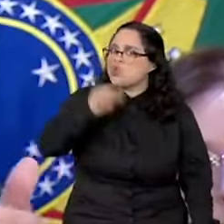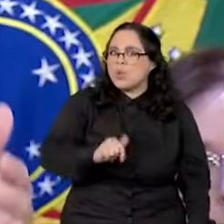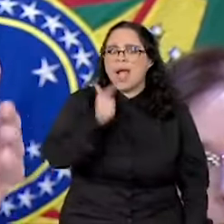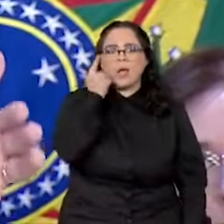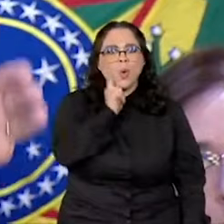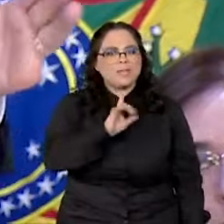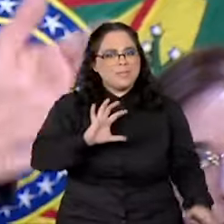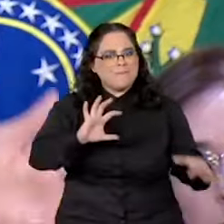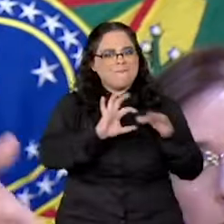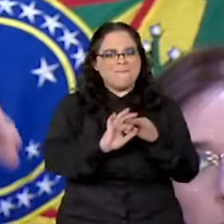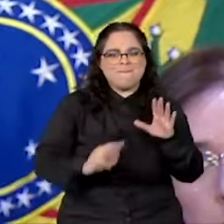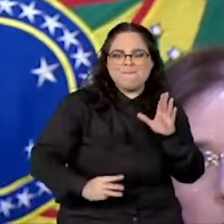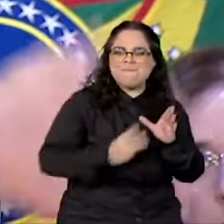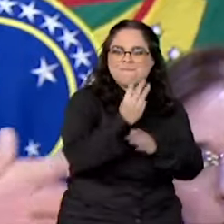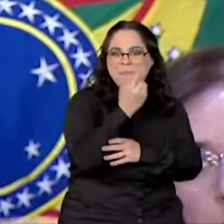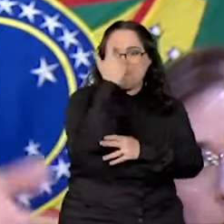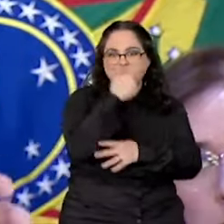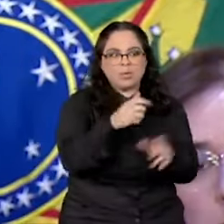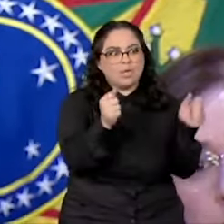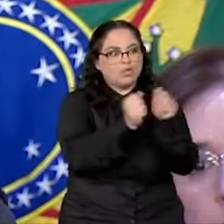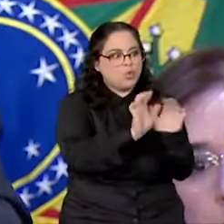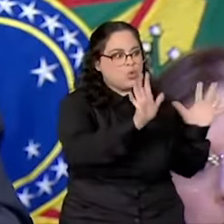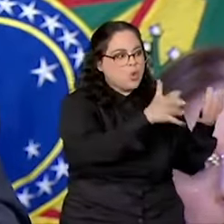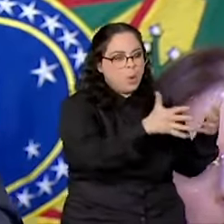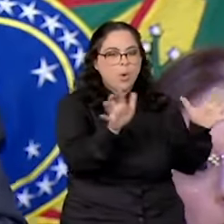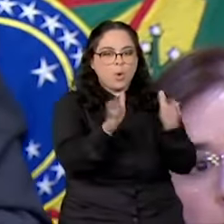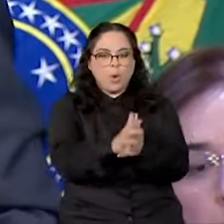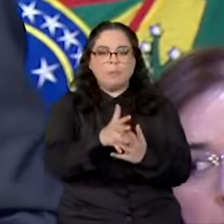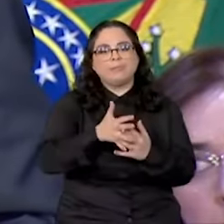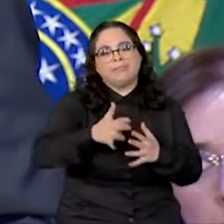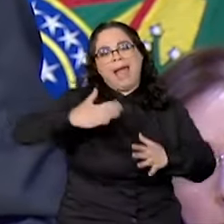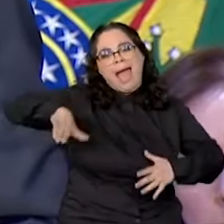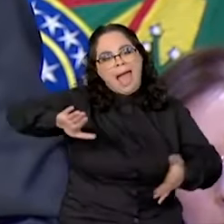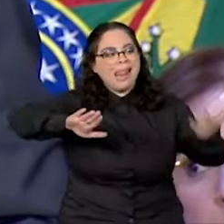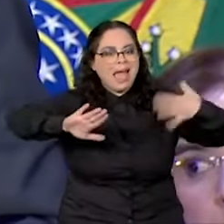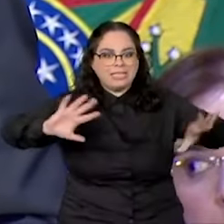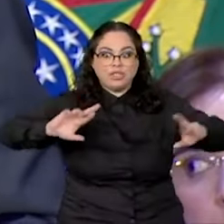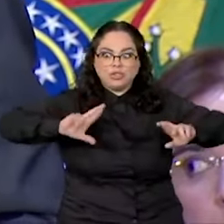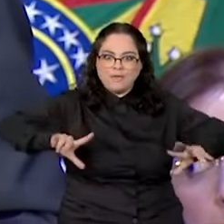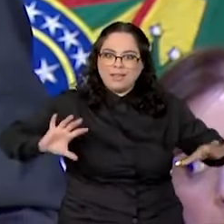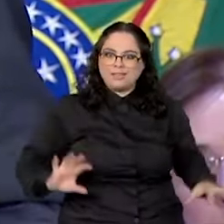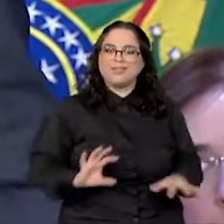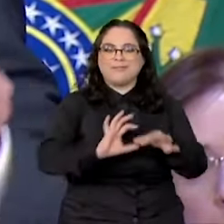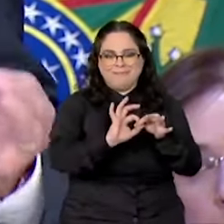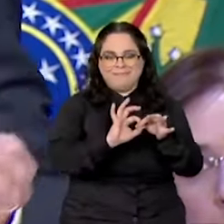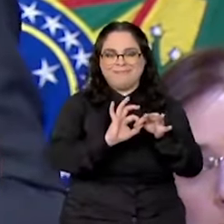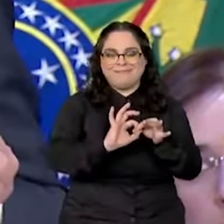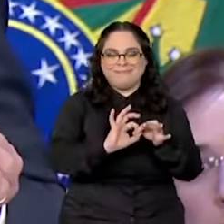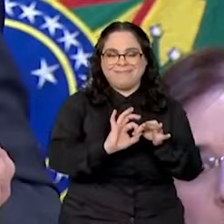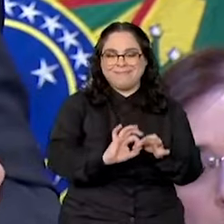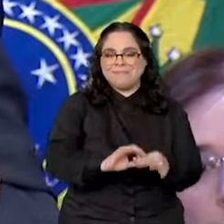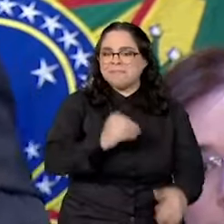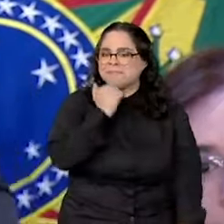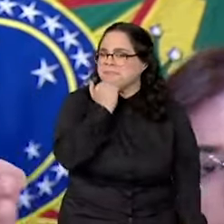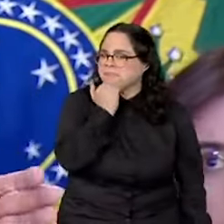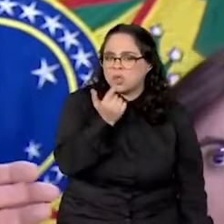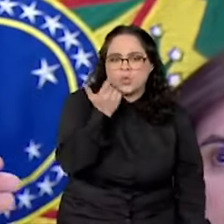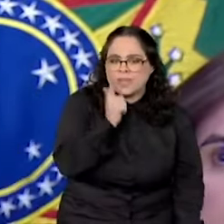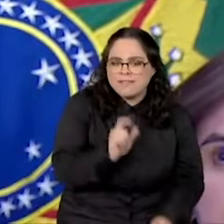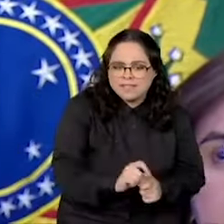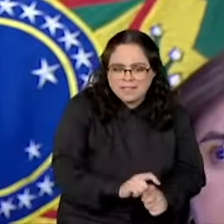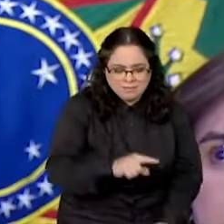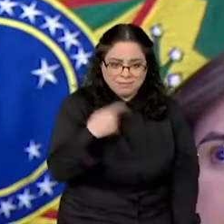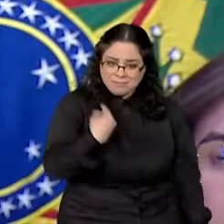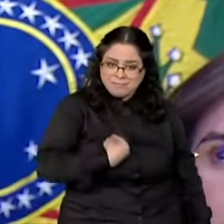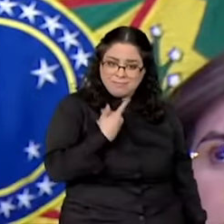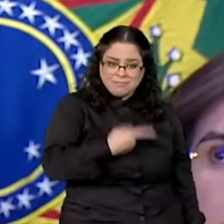uma reunião com o presidente dos republicanos e do Partido Democrata. Ninguém consegue fazer isso. Aqui no Brasil